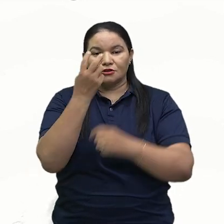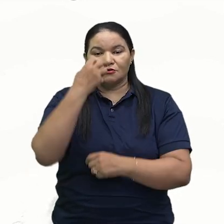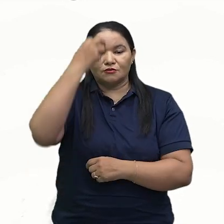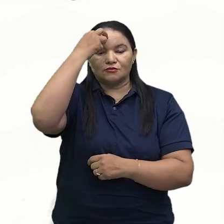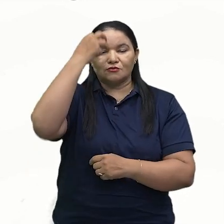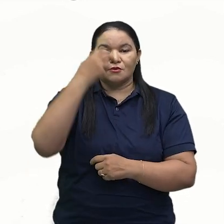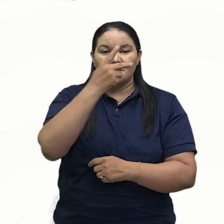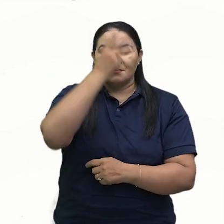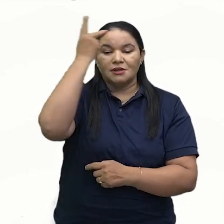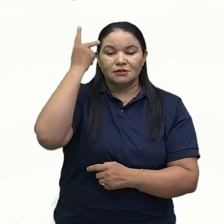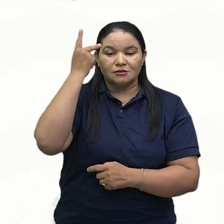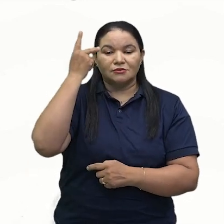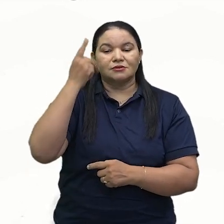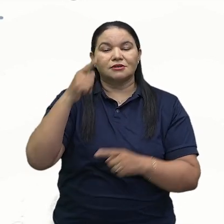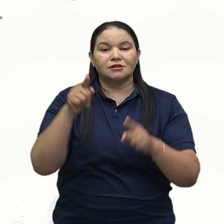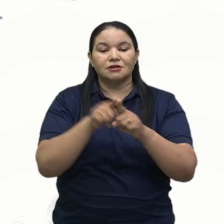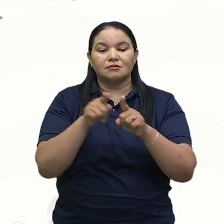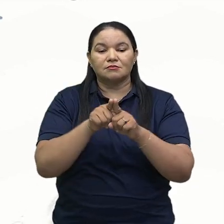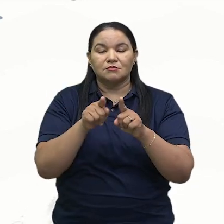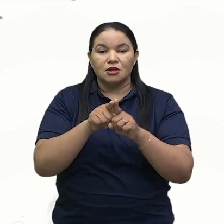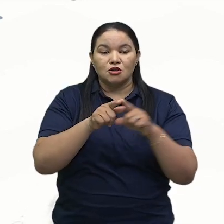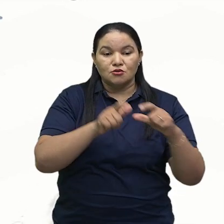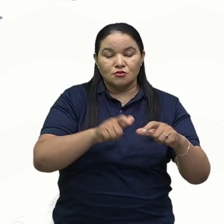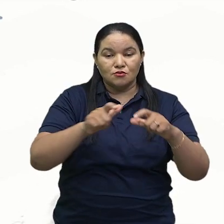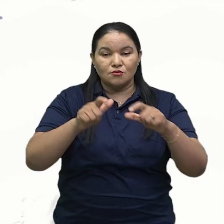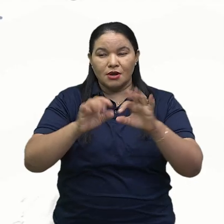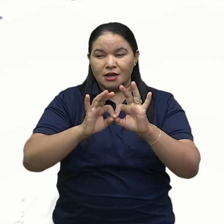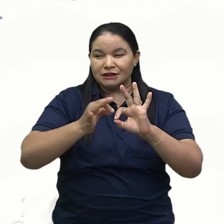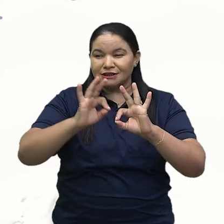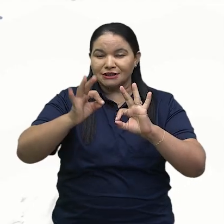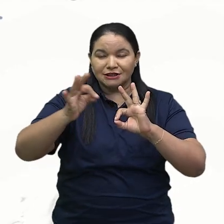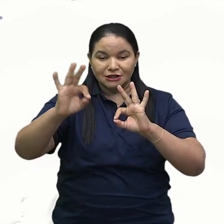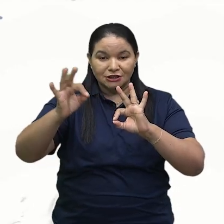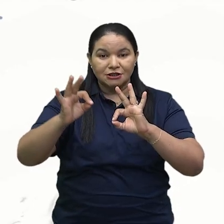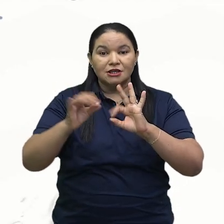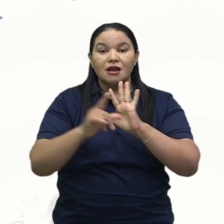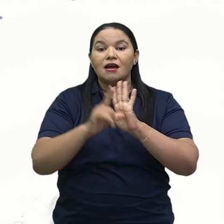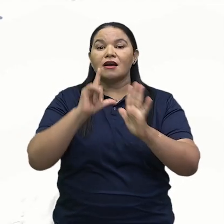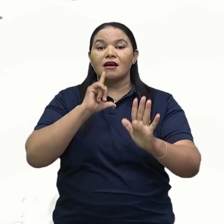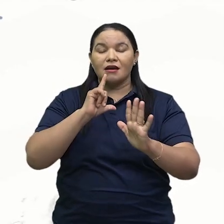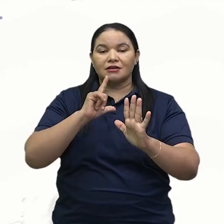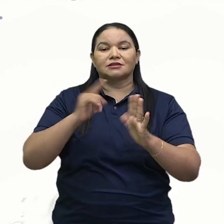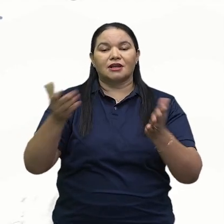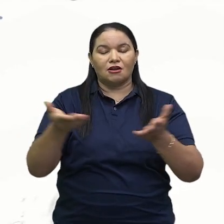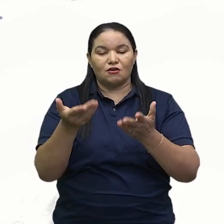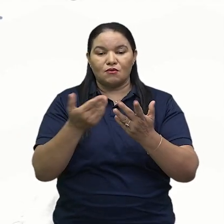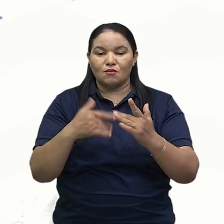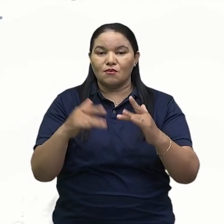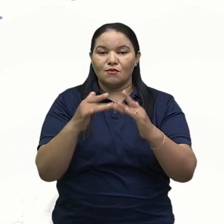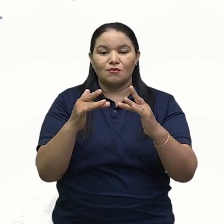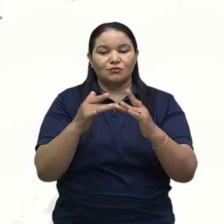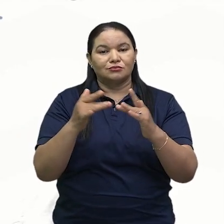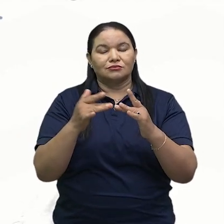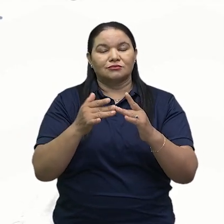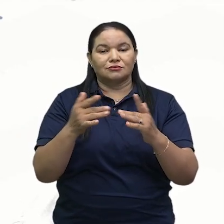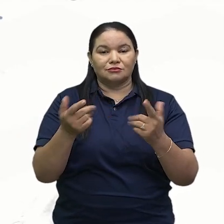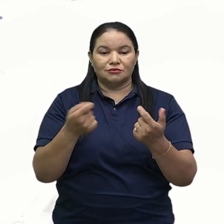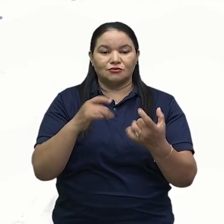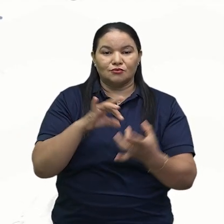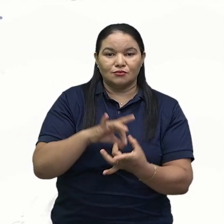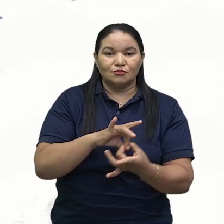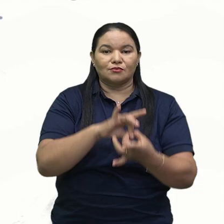culturas, pessoas, aproximando ali lugares que geograficamente eles são distantes,